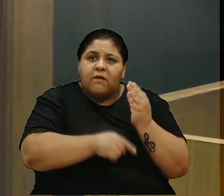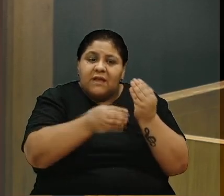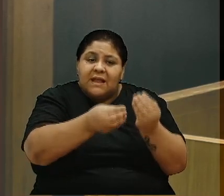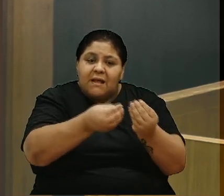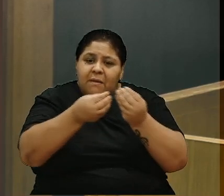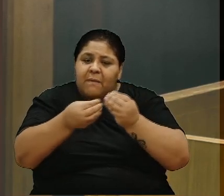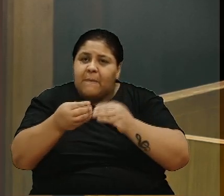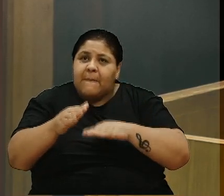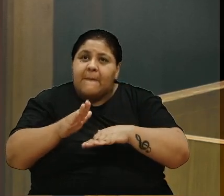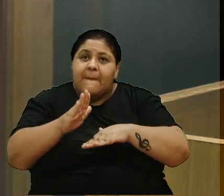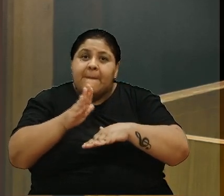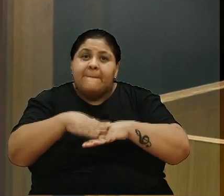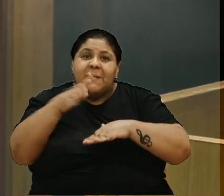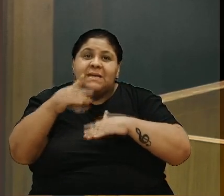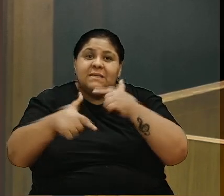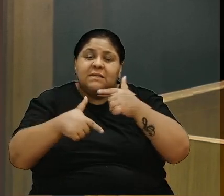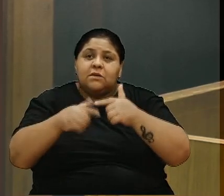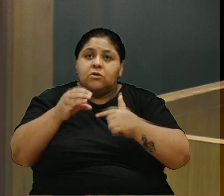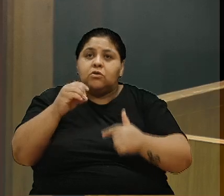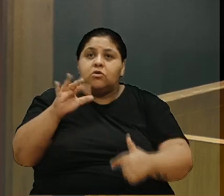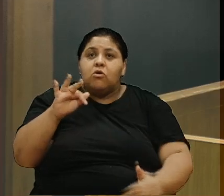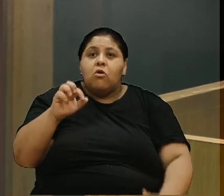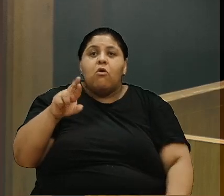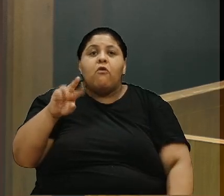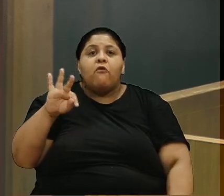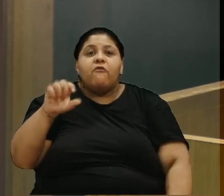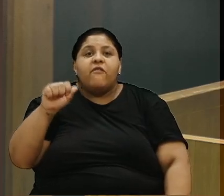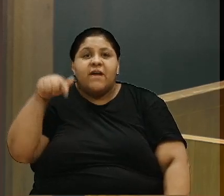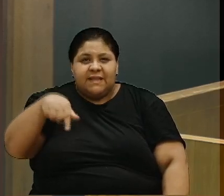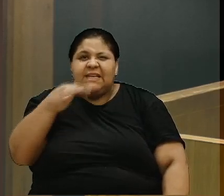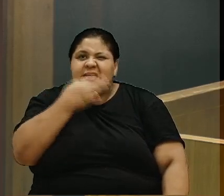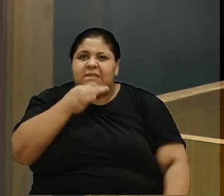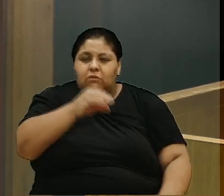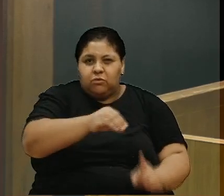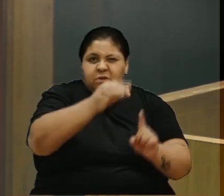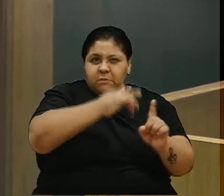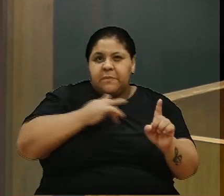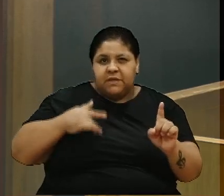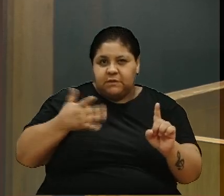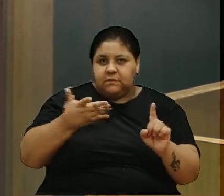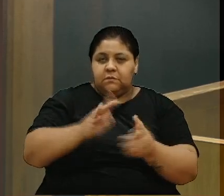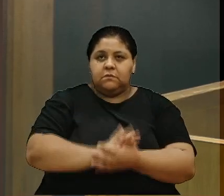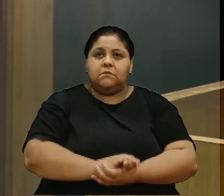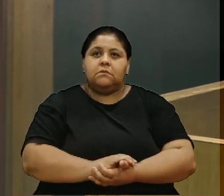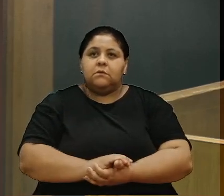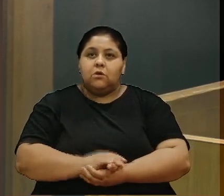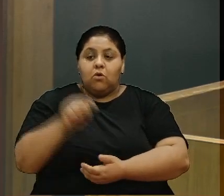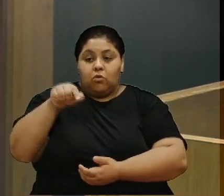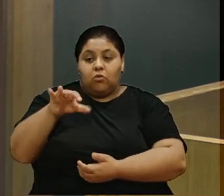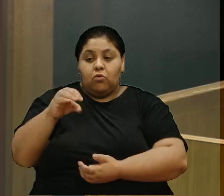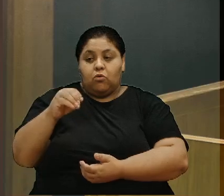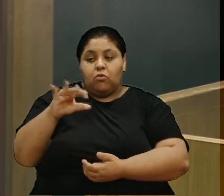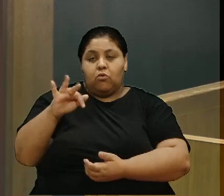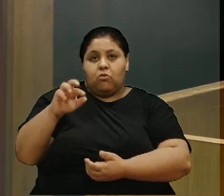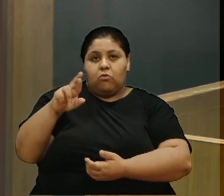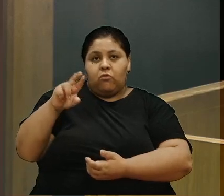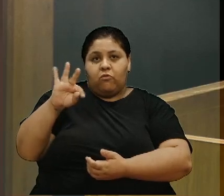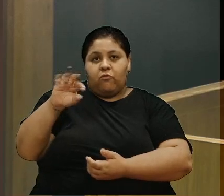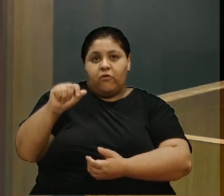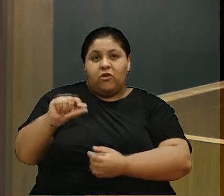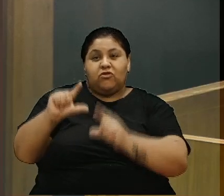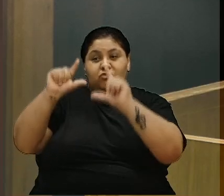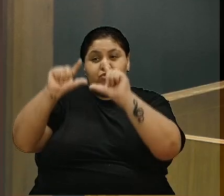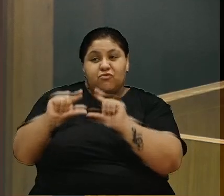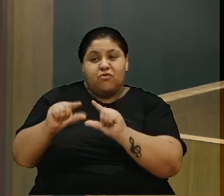oferta aqui para Caxias do Sul. Saúde, principalmente da saúde. Tá? Com essa oferta, nós vamos reduzir o